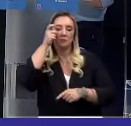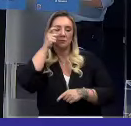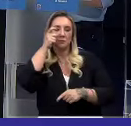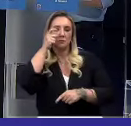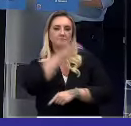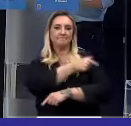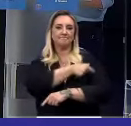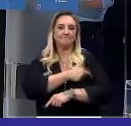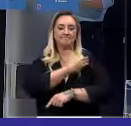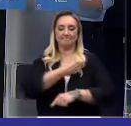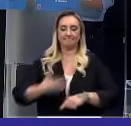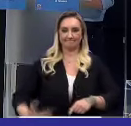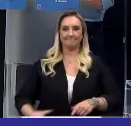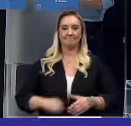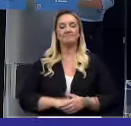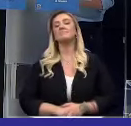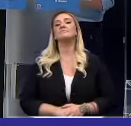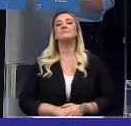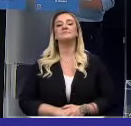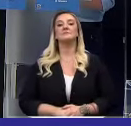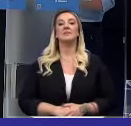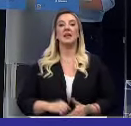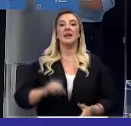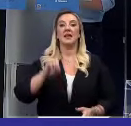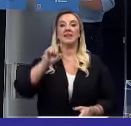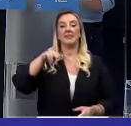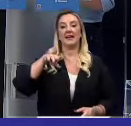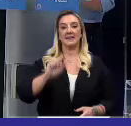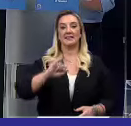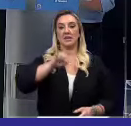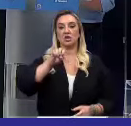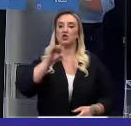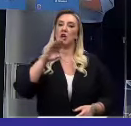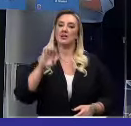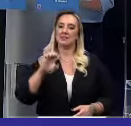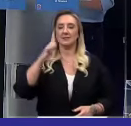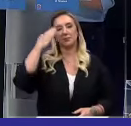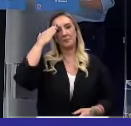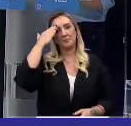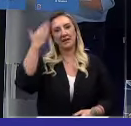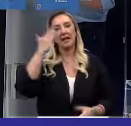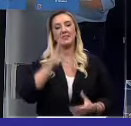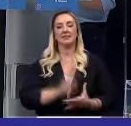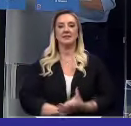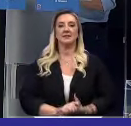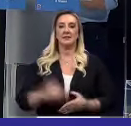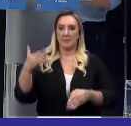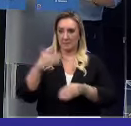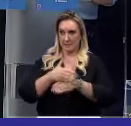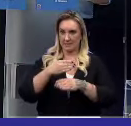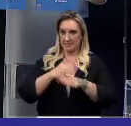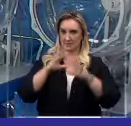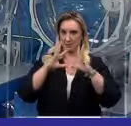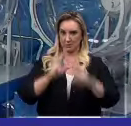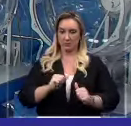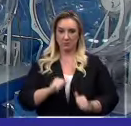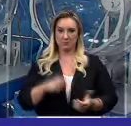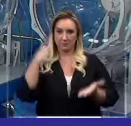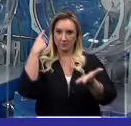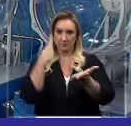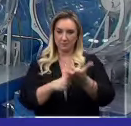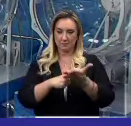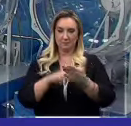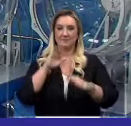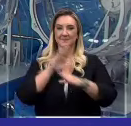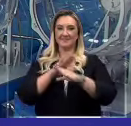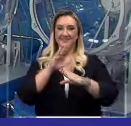populares, a Dayana Silva e a Joyce Farias. Muito obrigado pela presença. Contamos ainda